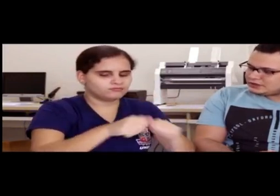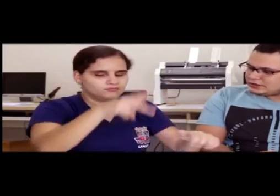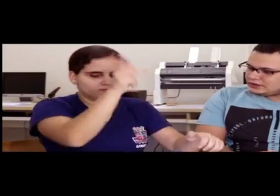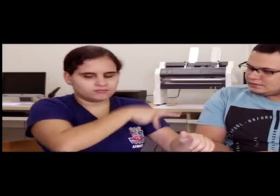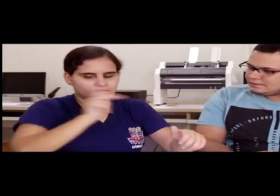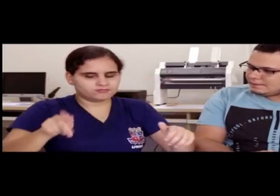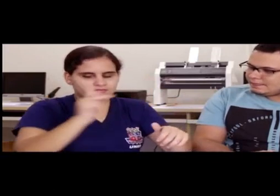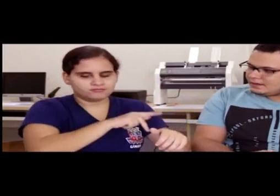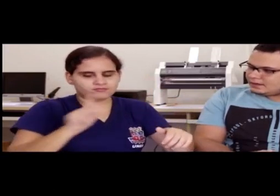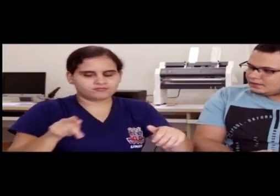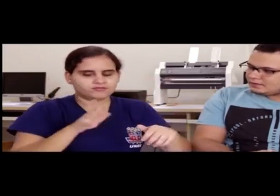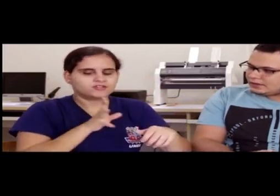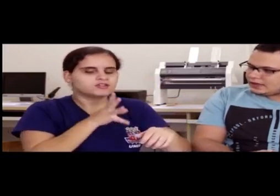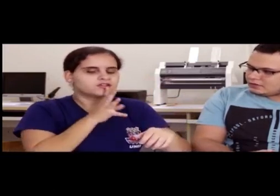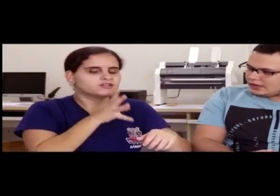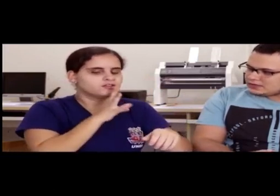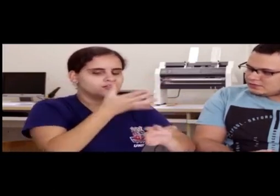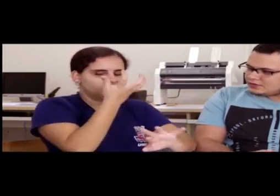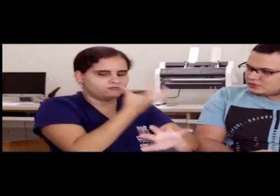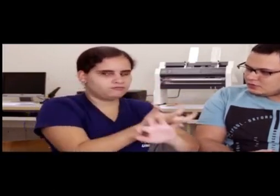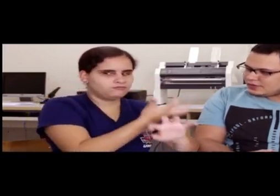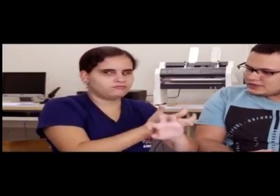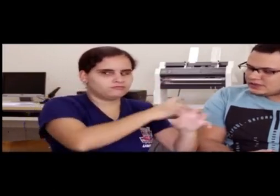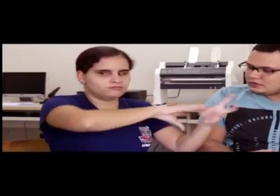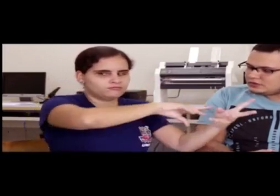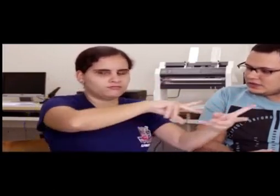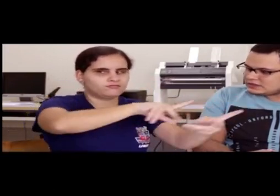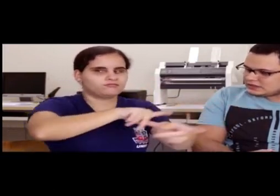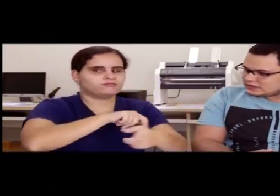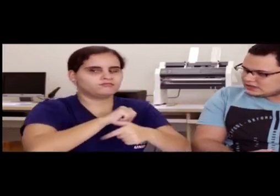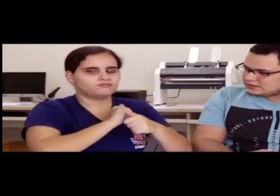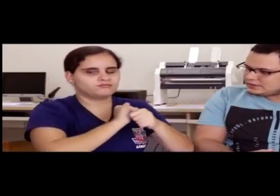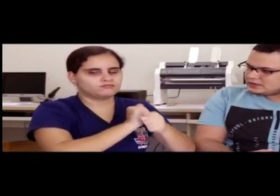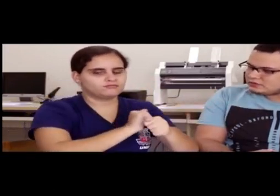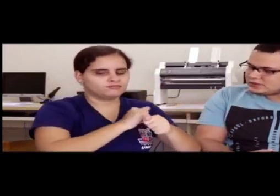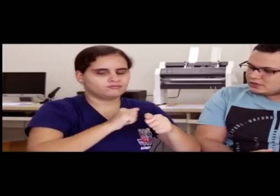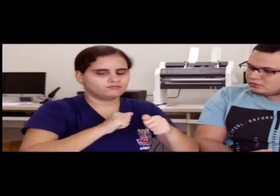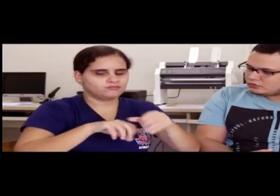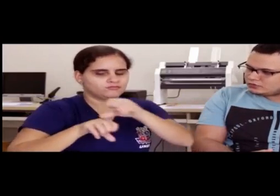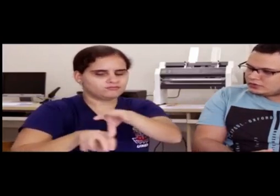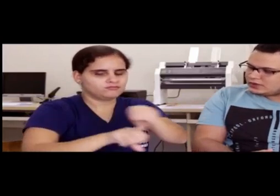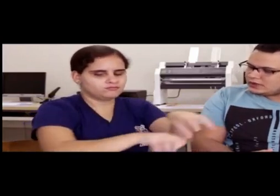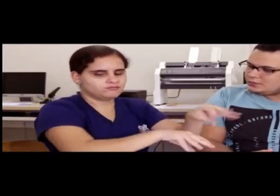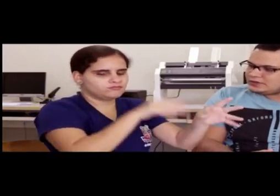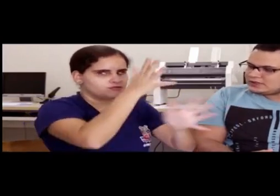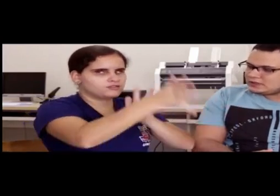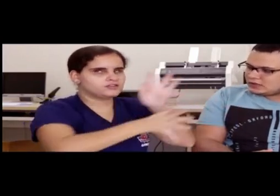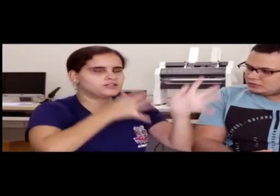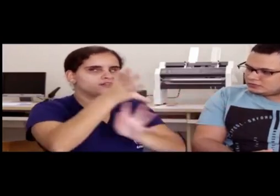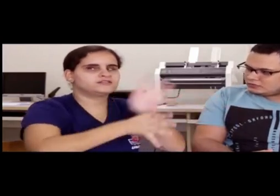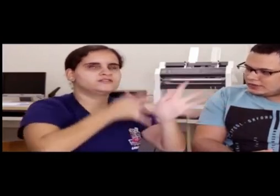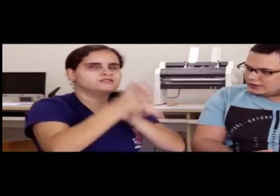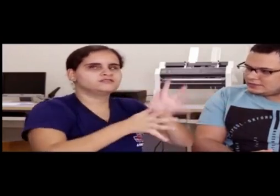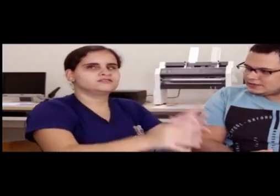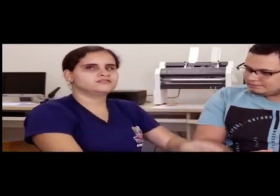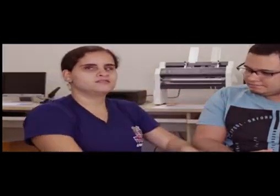Porque Janine quer ser professor, conhecer todas essas disciplinas, conhecer o mundo e poder ensinar o